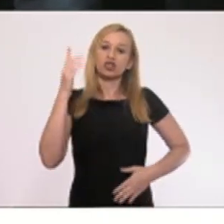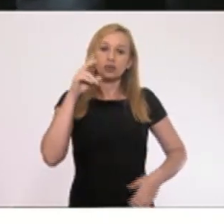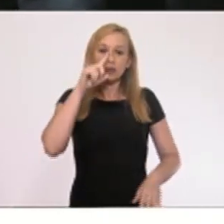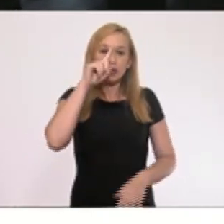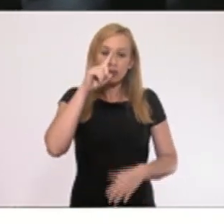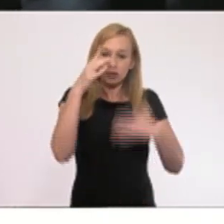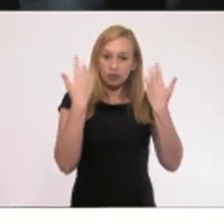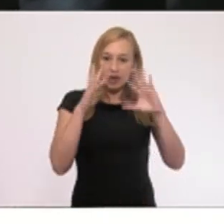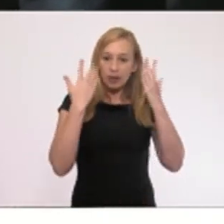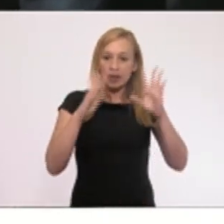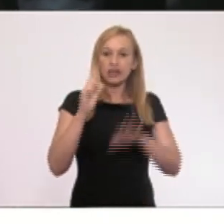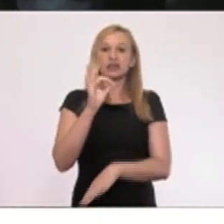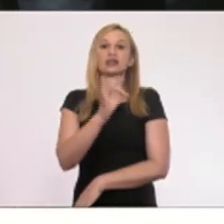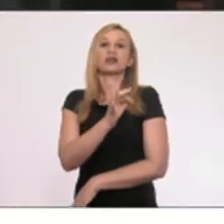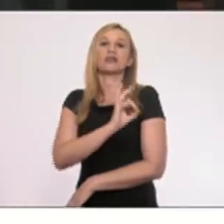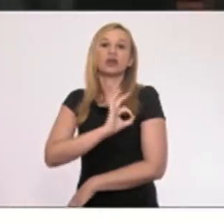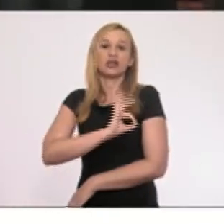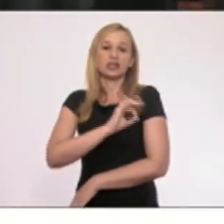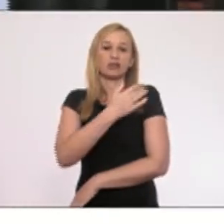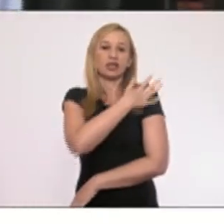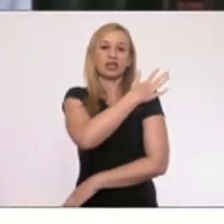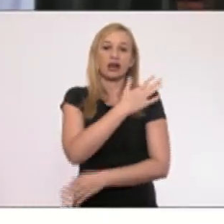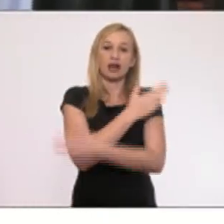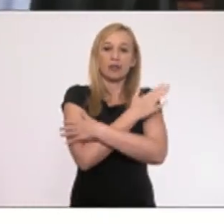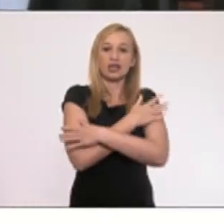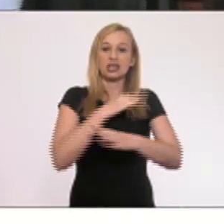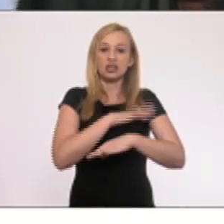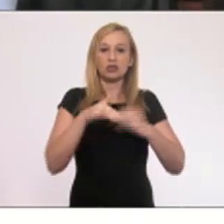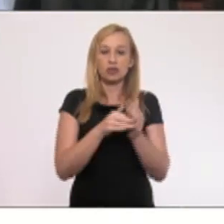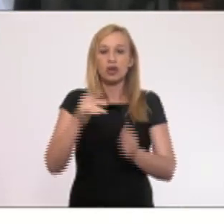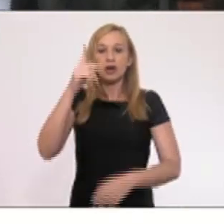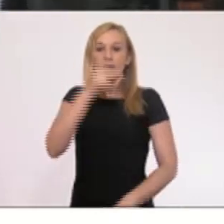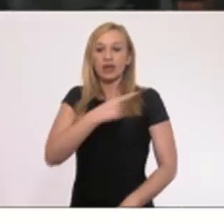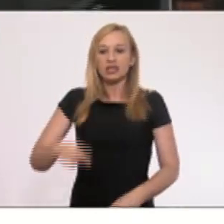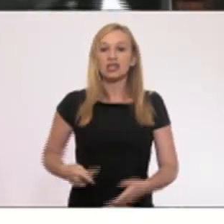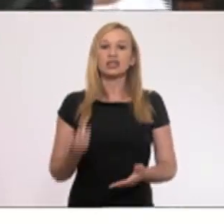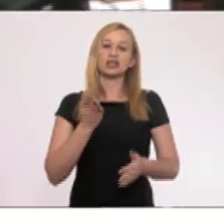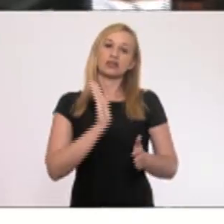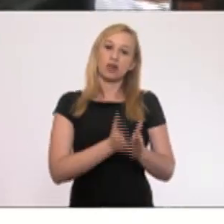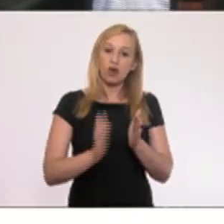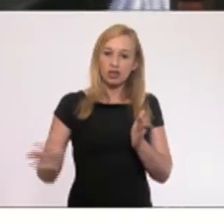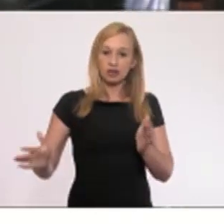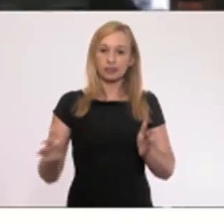Militar. Um abraço a todos, presidente. Presidente, questão de ordem. Questão de ordem, deputada